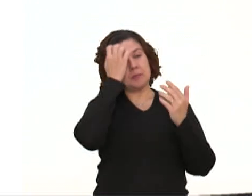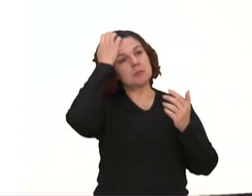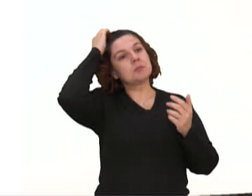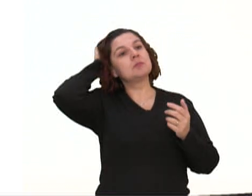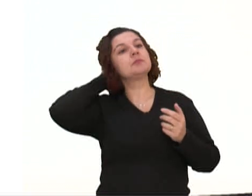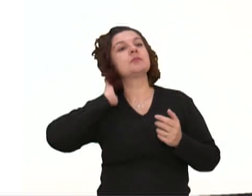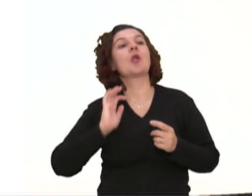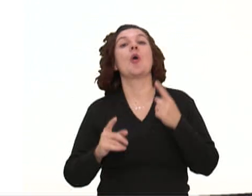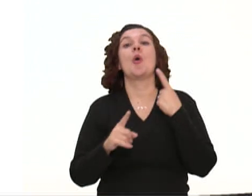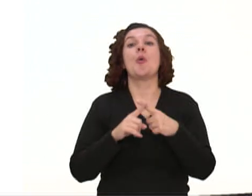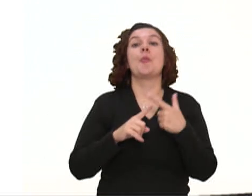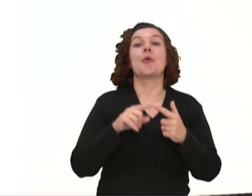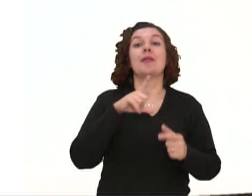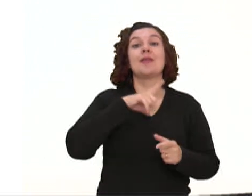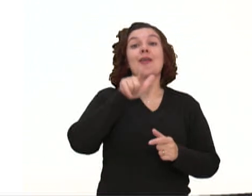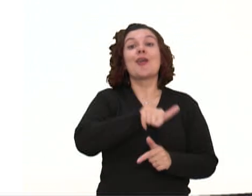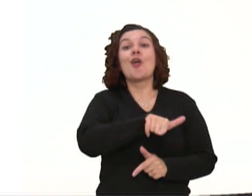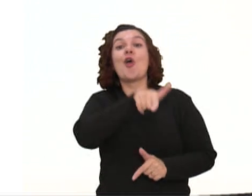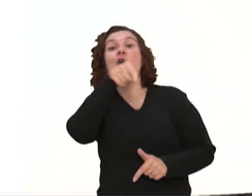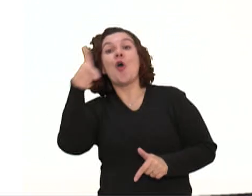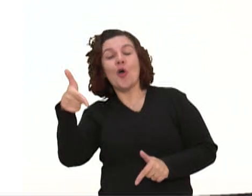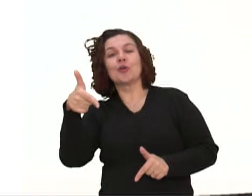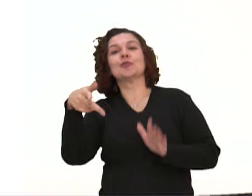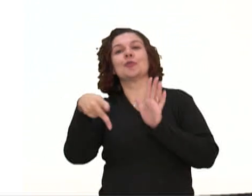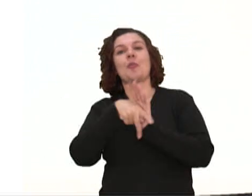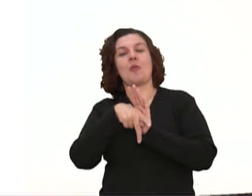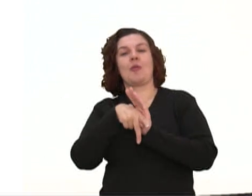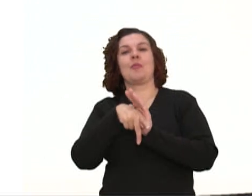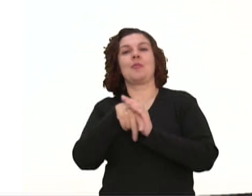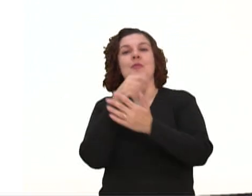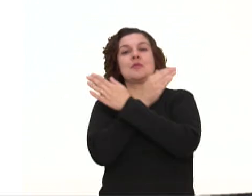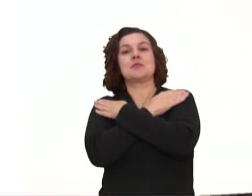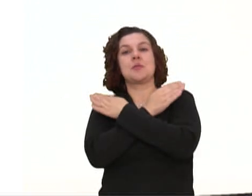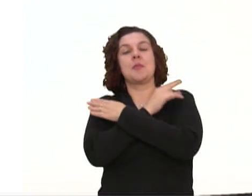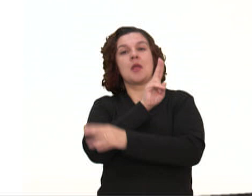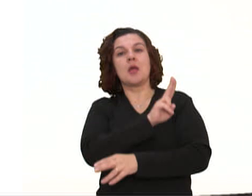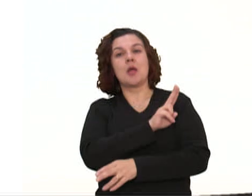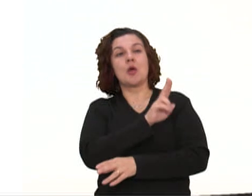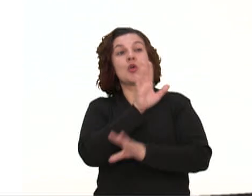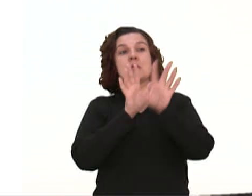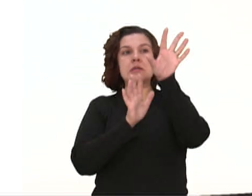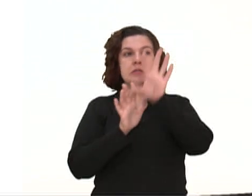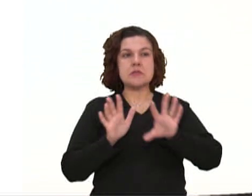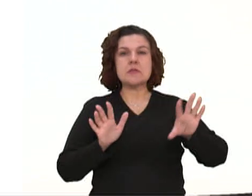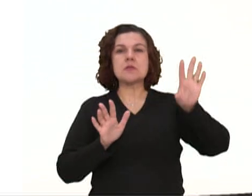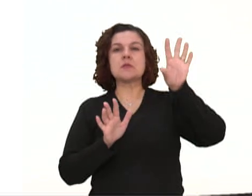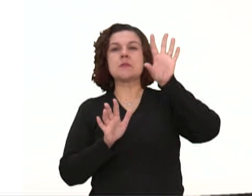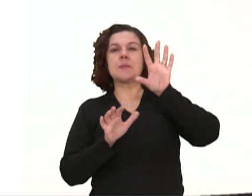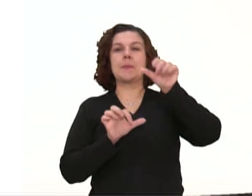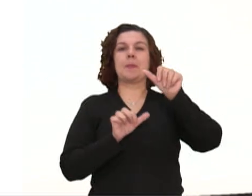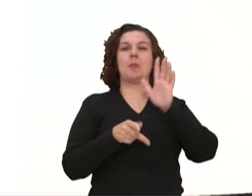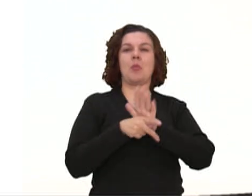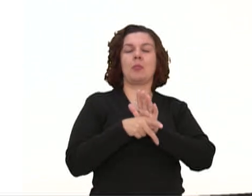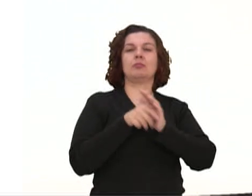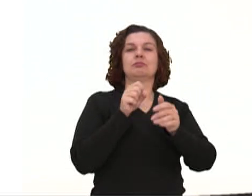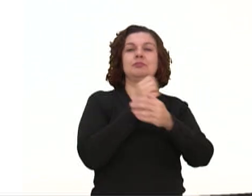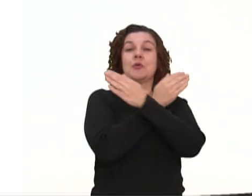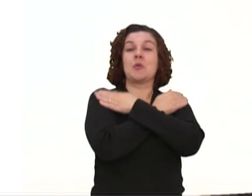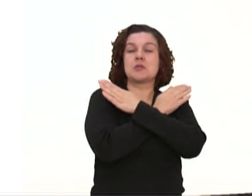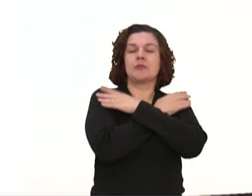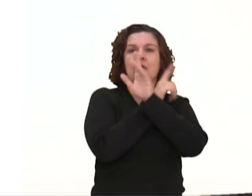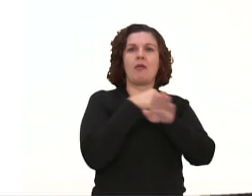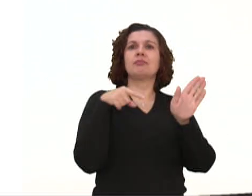existe outro tipo de desemprego que a gente chama de conjuntural. Falar dessa ideia de desemprego é daquele